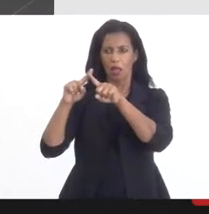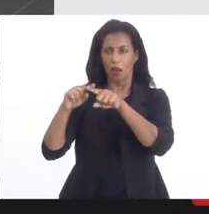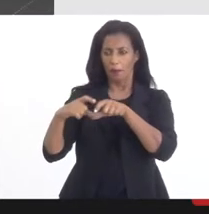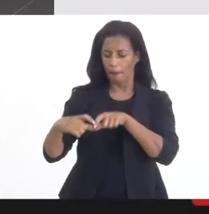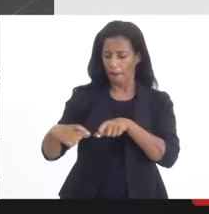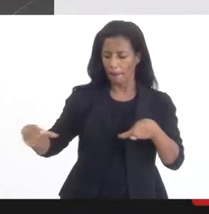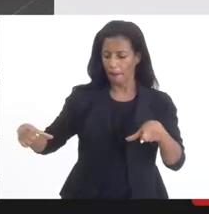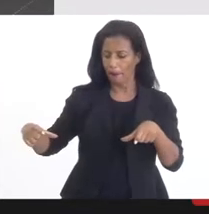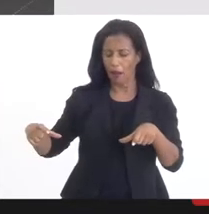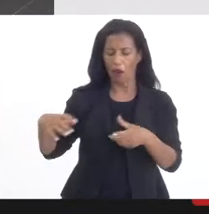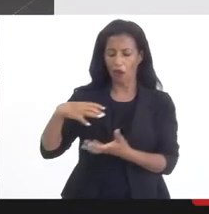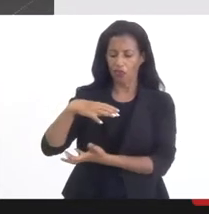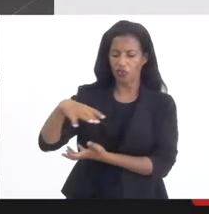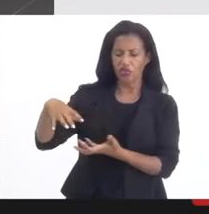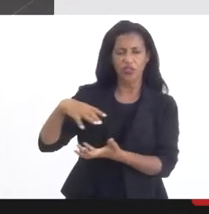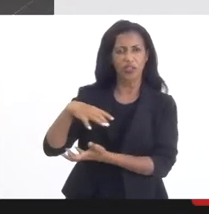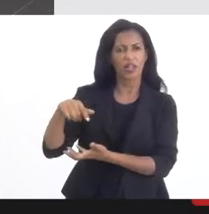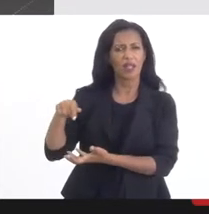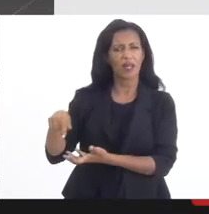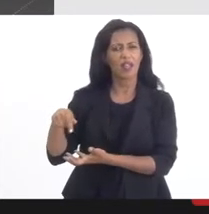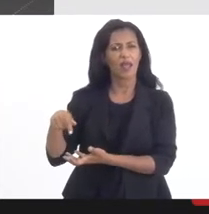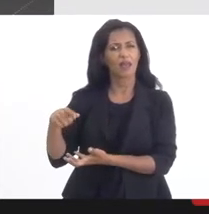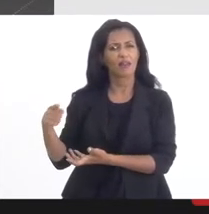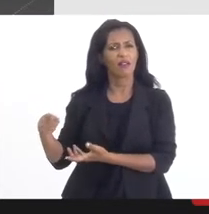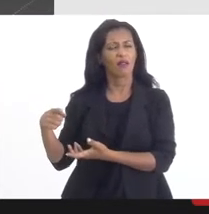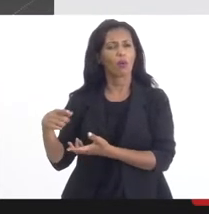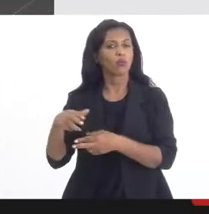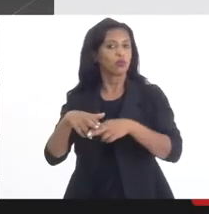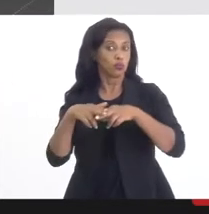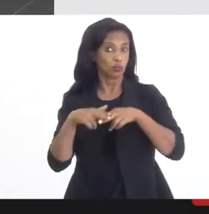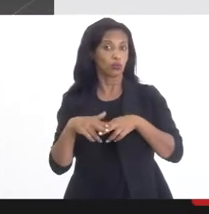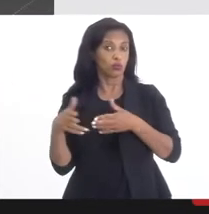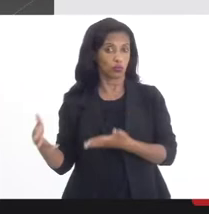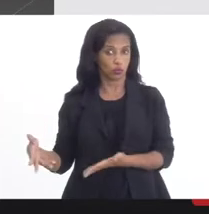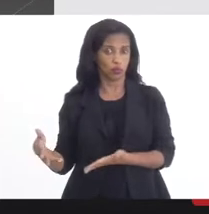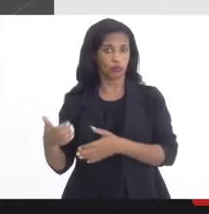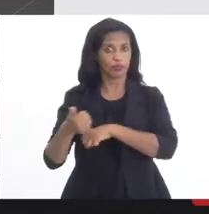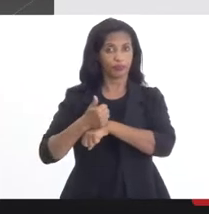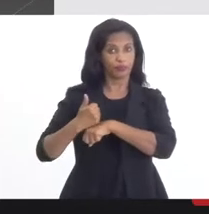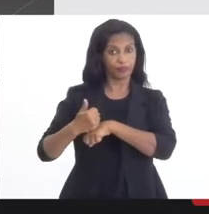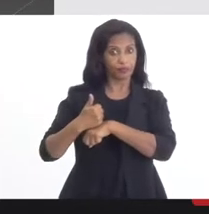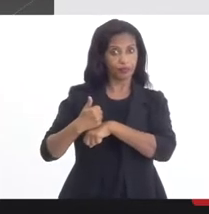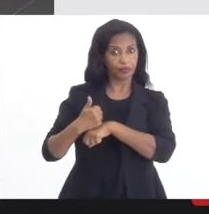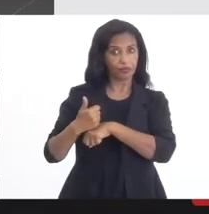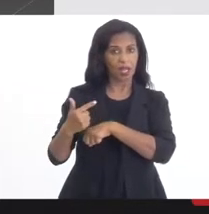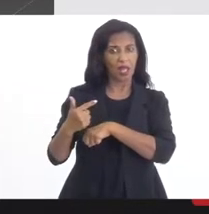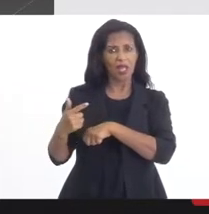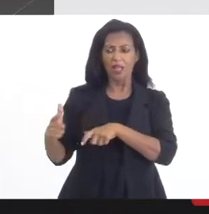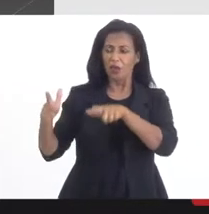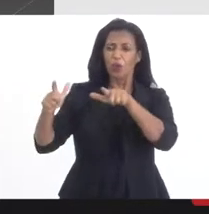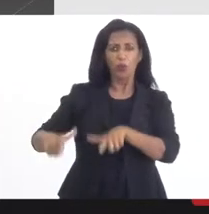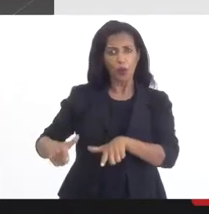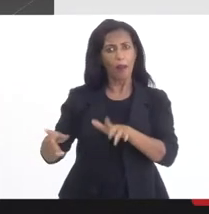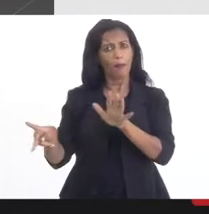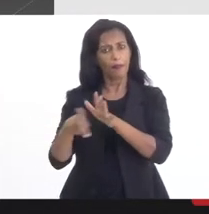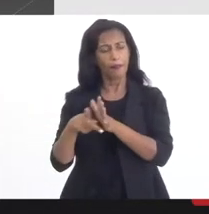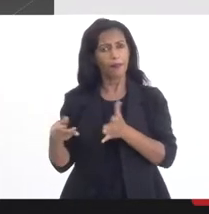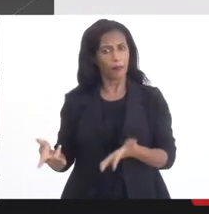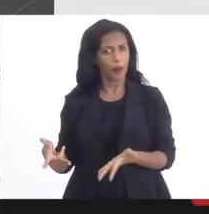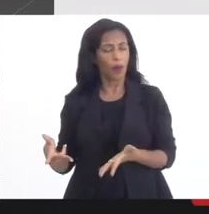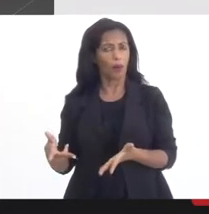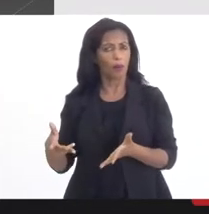porque um dos motivos do protesto, além da questão da dignidade do servidor, era ter um campus próprio.